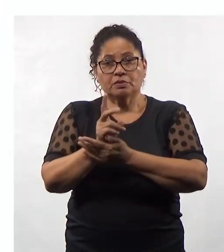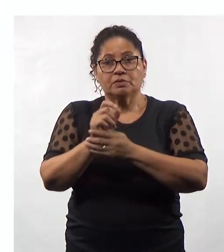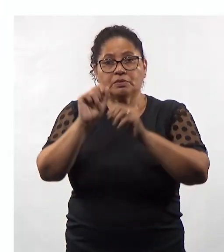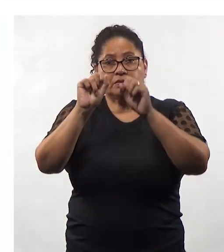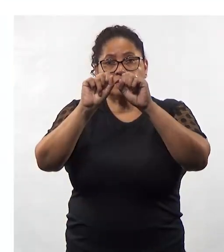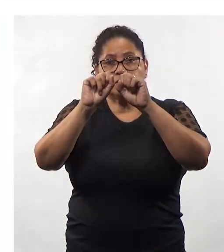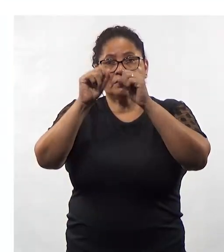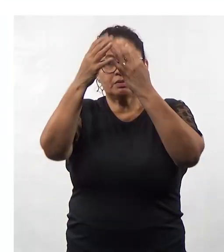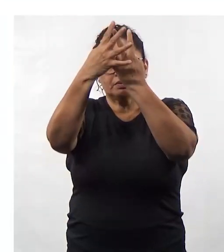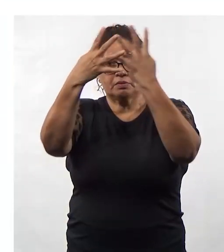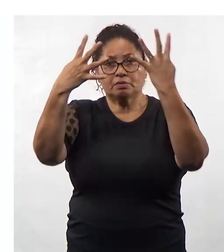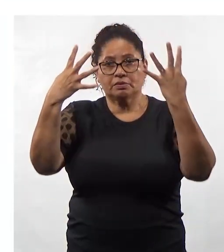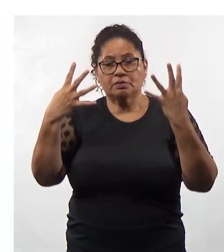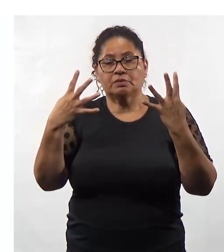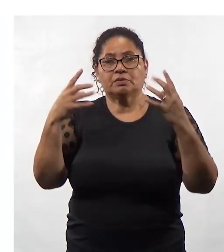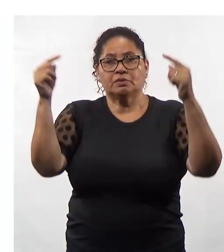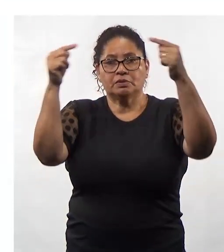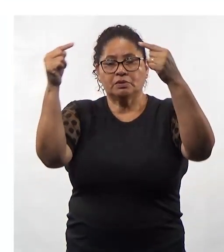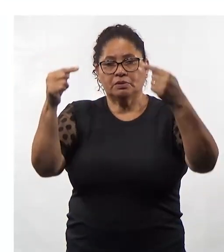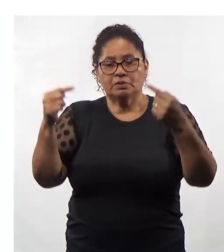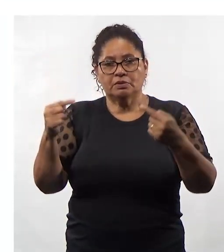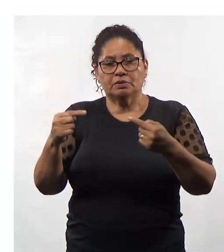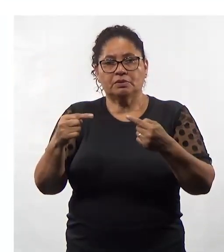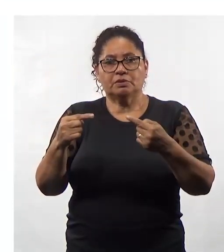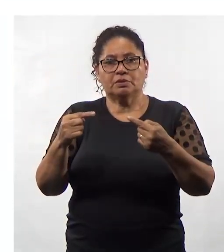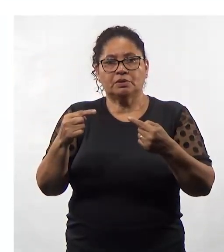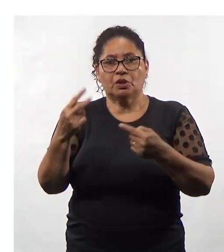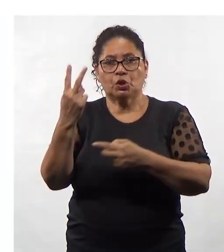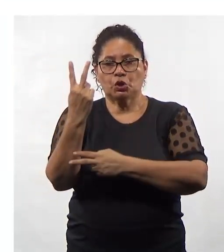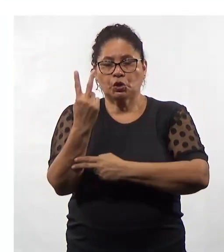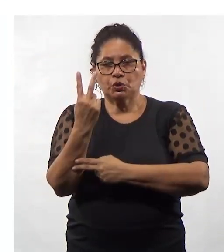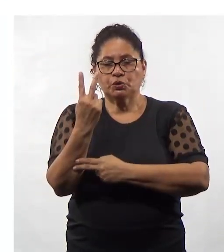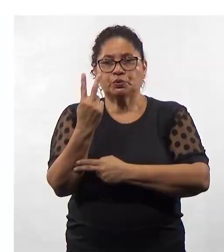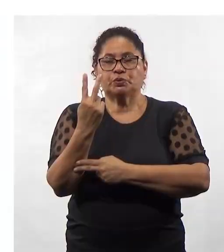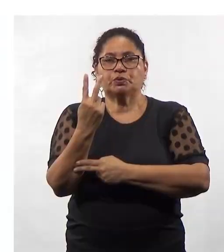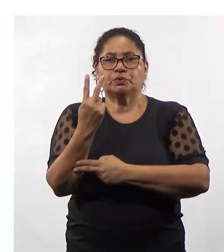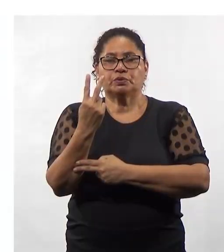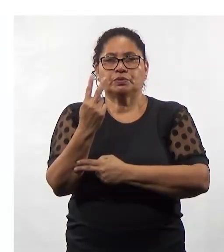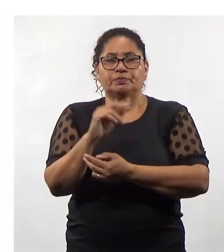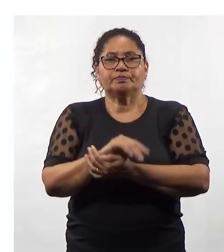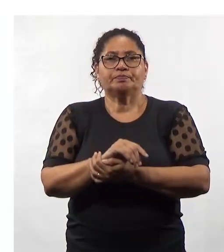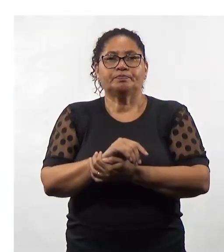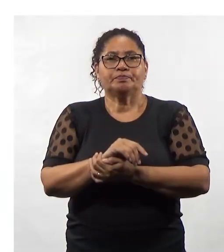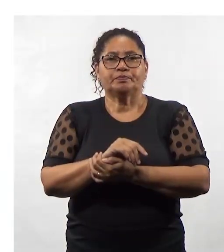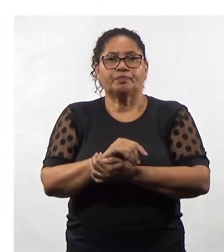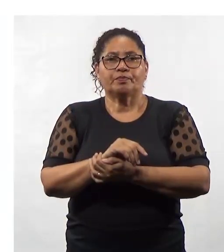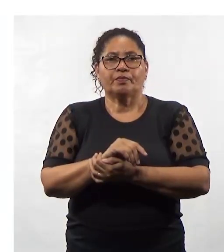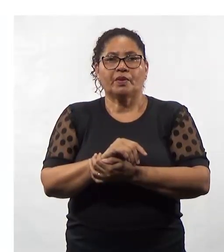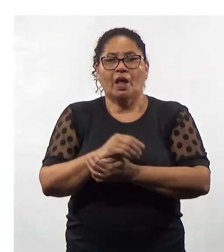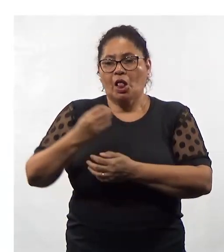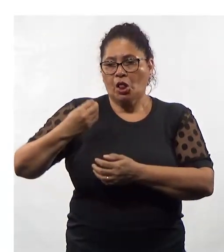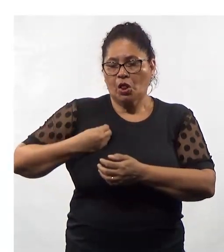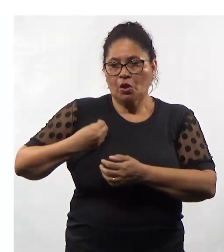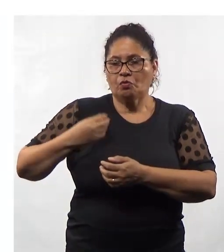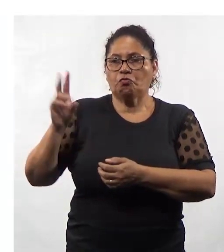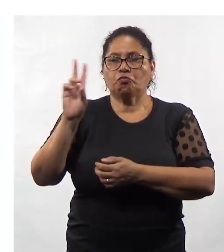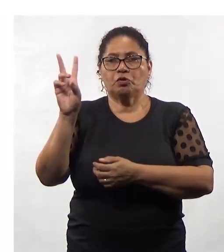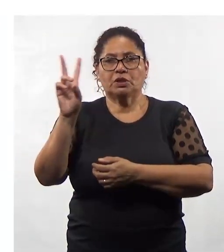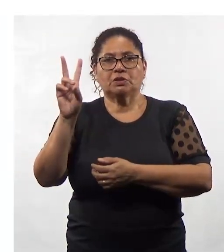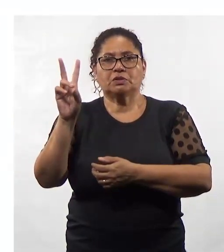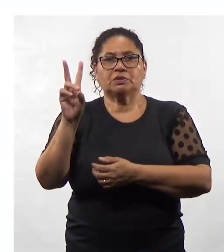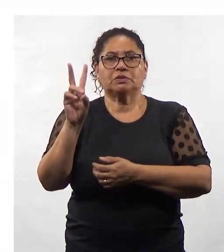nossa mesma tabela, agora já no critério 2, né, que é recursos, ó, peso,